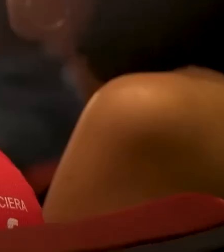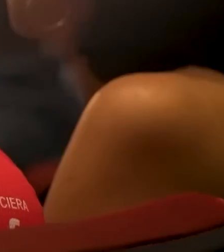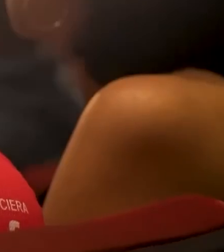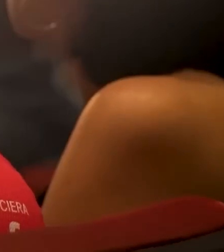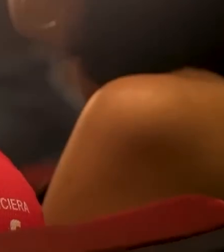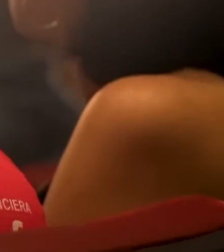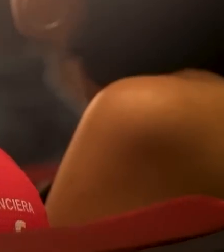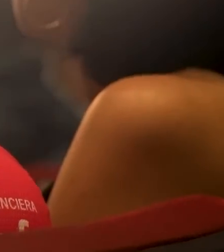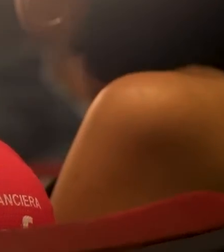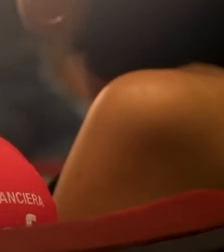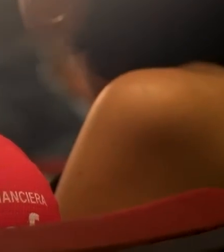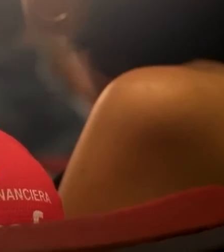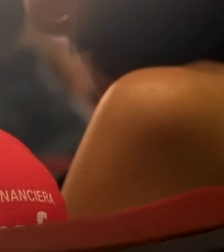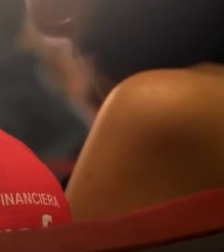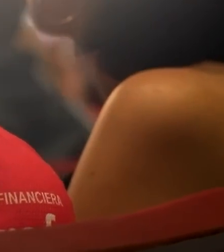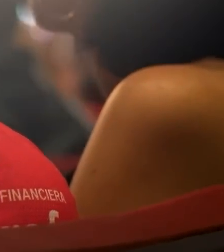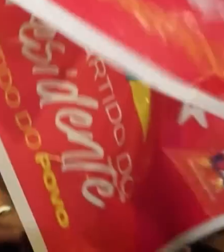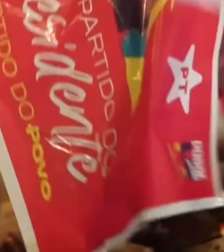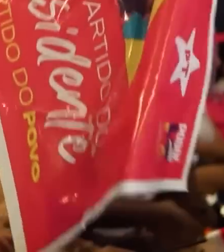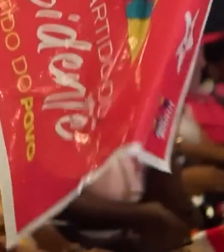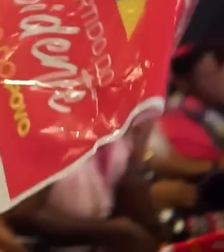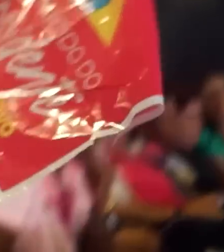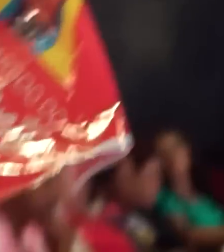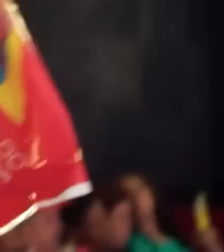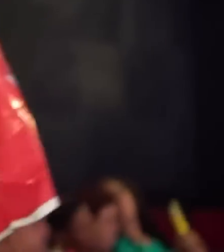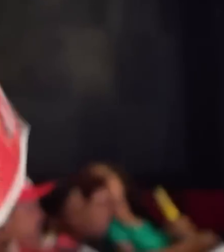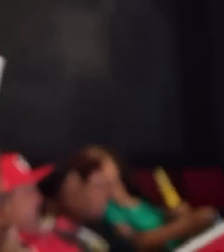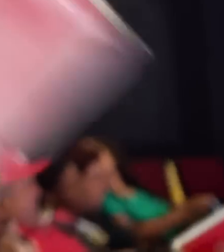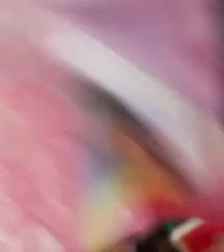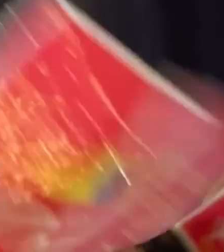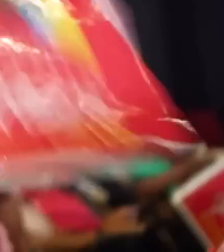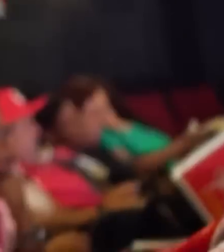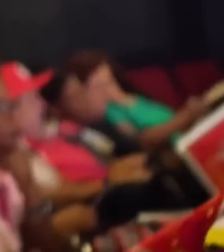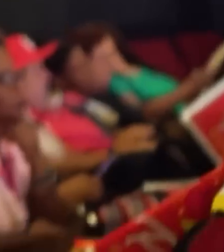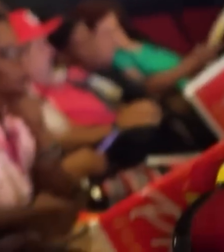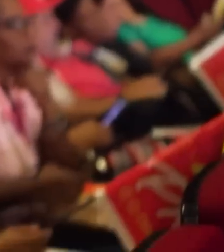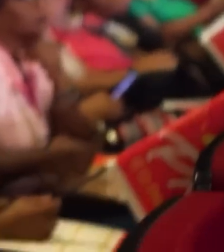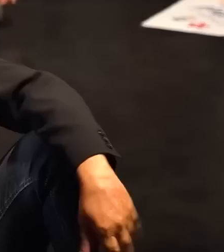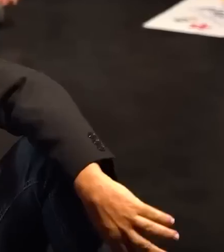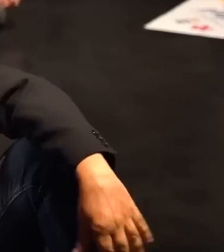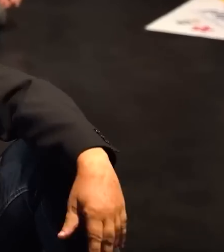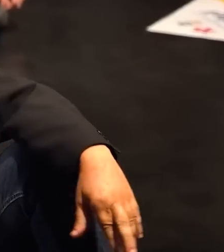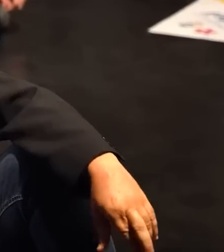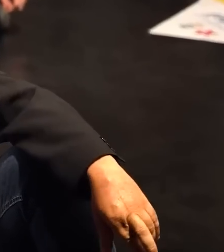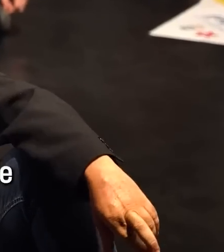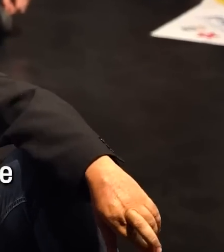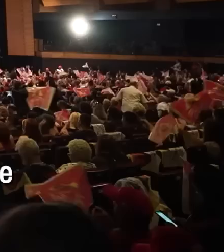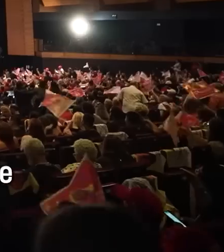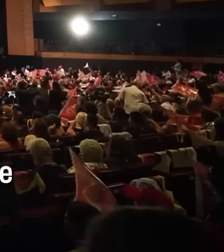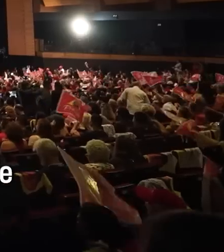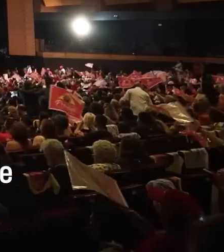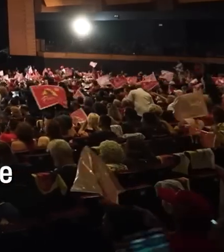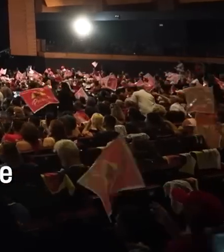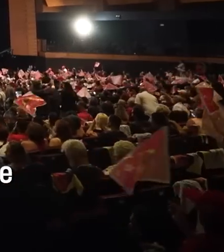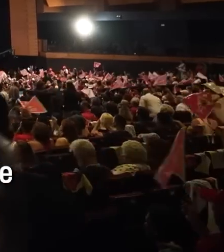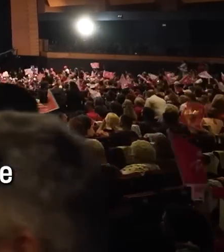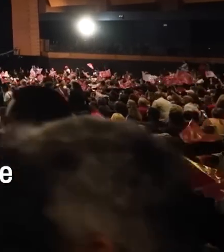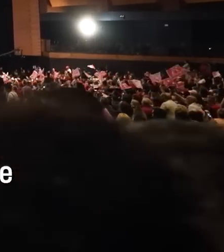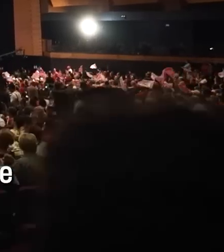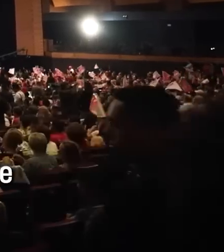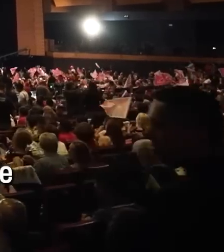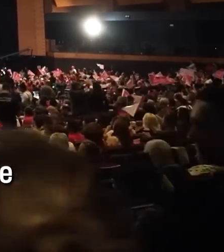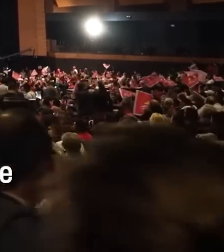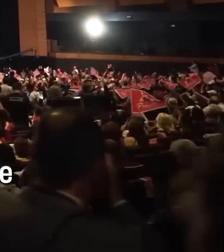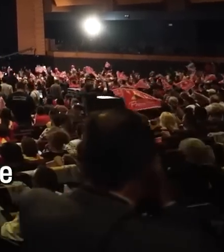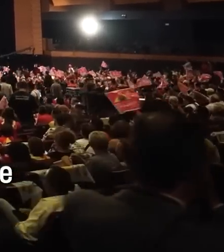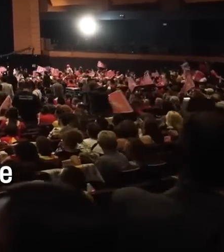da história. Consciência forjada na luta por melhores condições de vida, na cidade e no campo, comprometidos com os